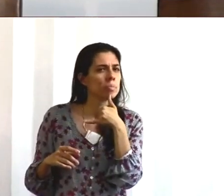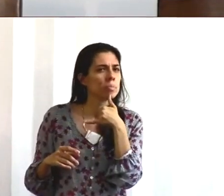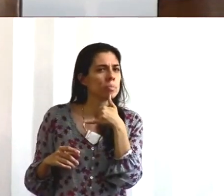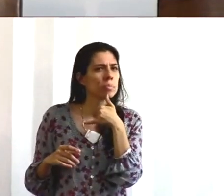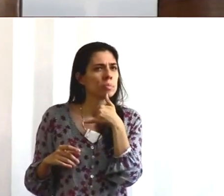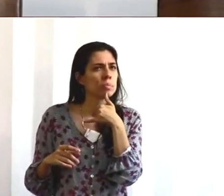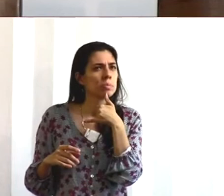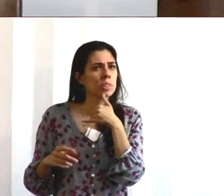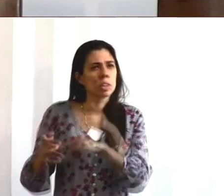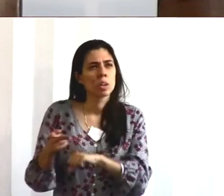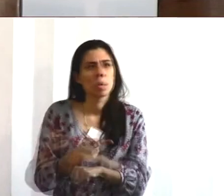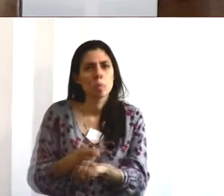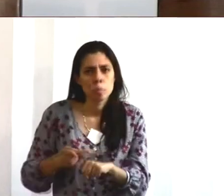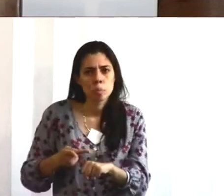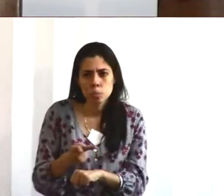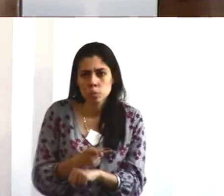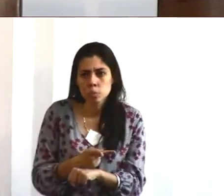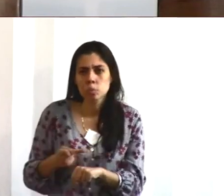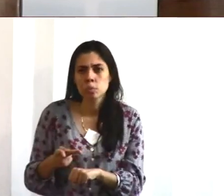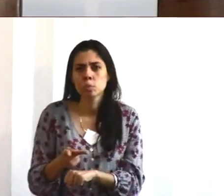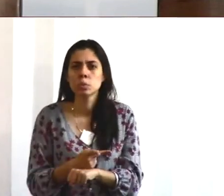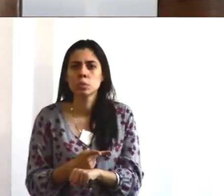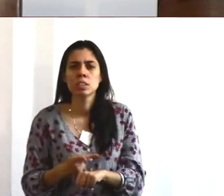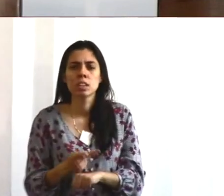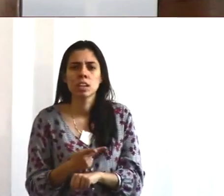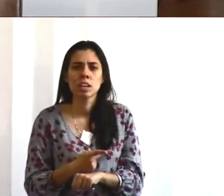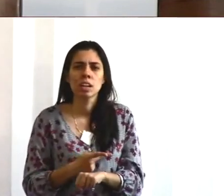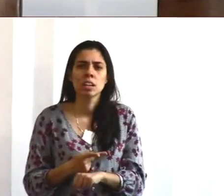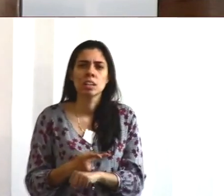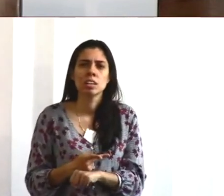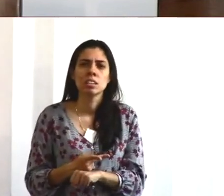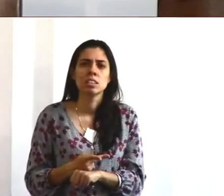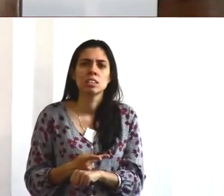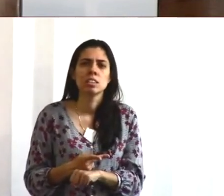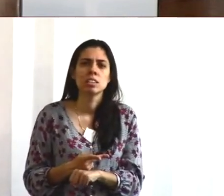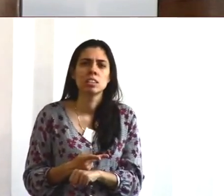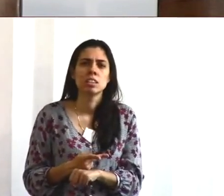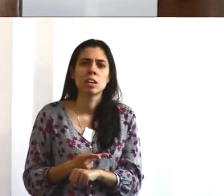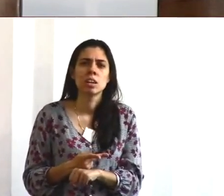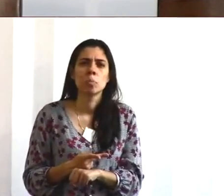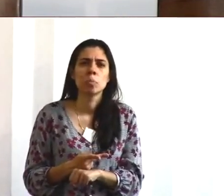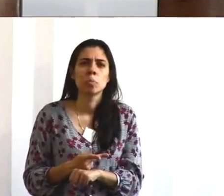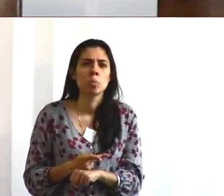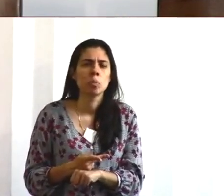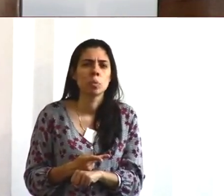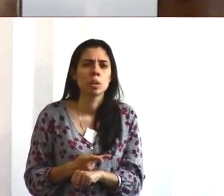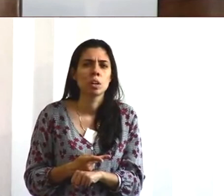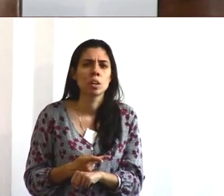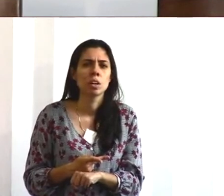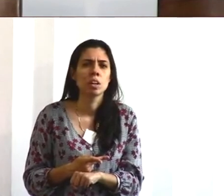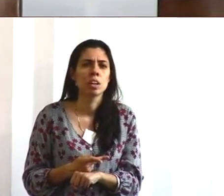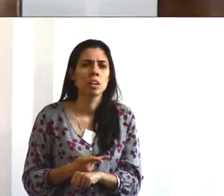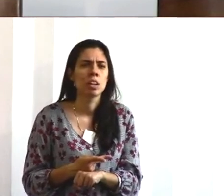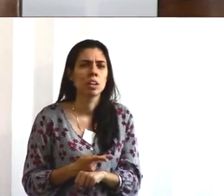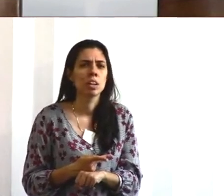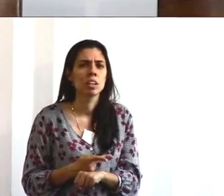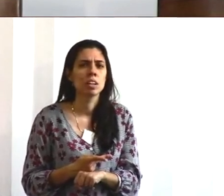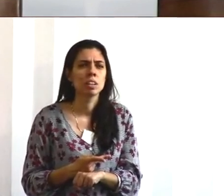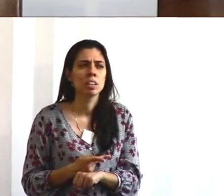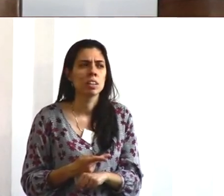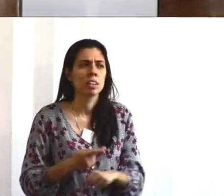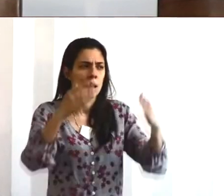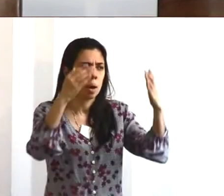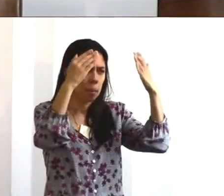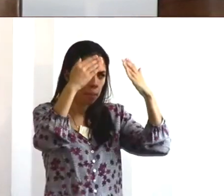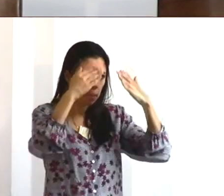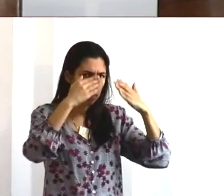Senhor. Quando nós estivermos sofrendo com uma dor que é insuportável, que possamos buscar para a nossa